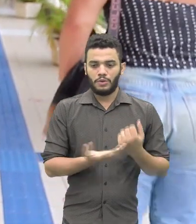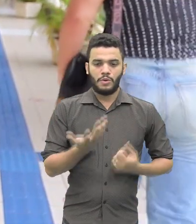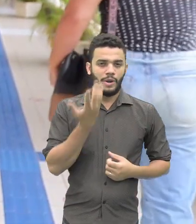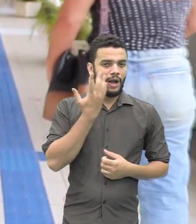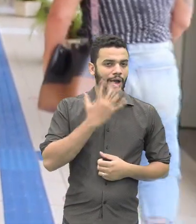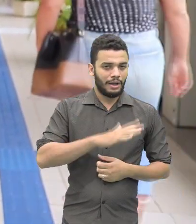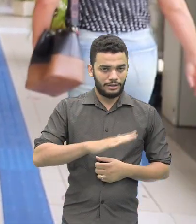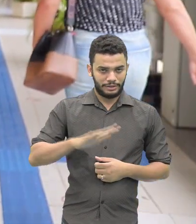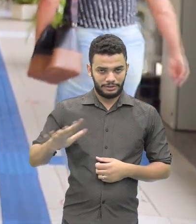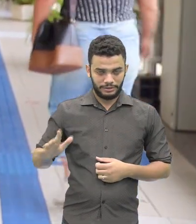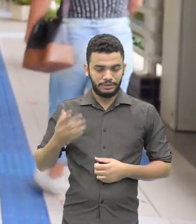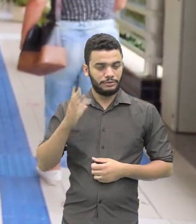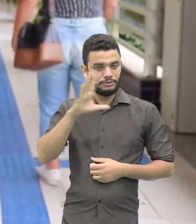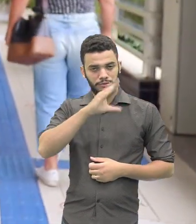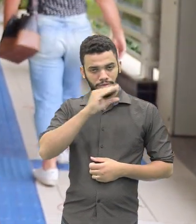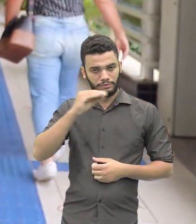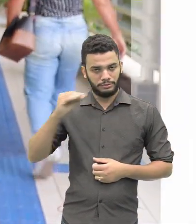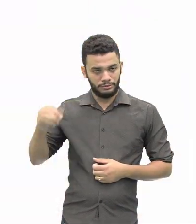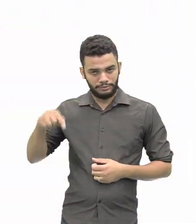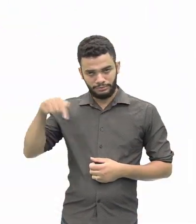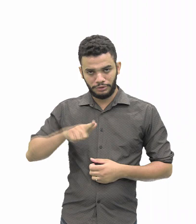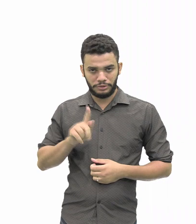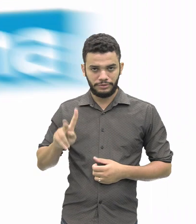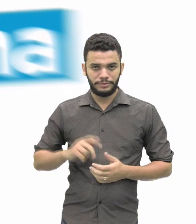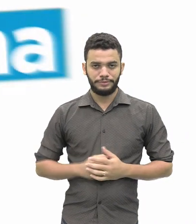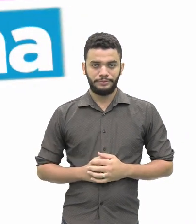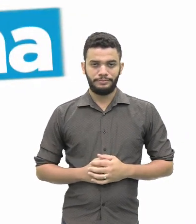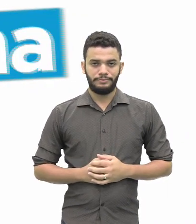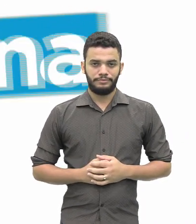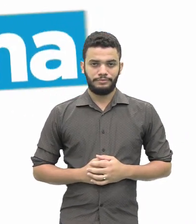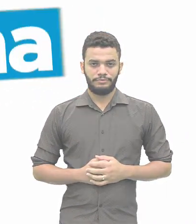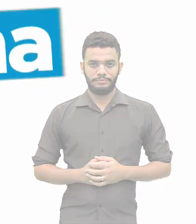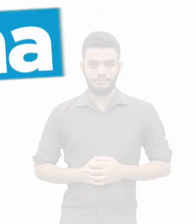Direitos da Criança e do Adolescente aqui de Valadares